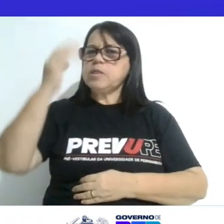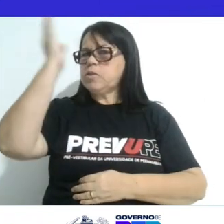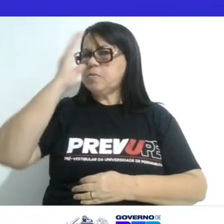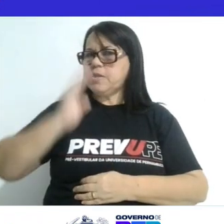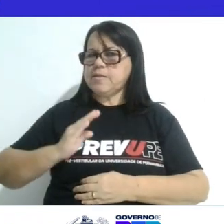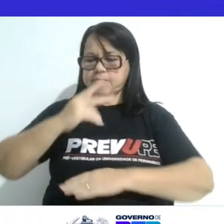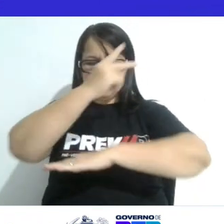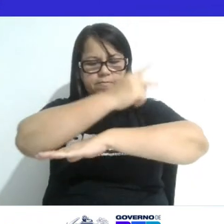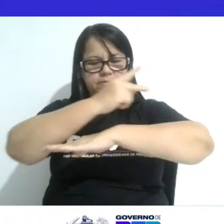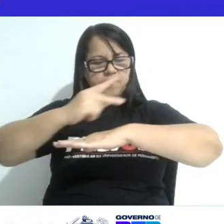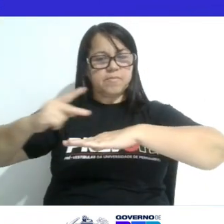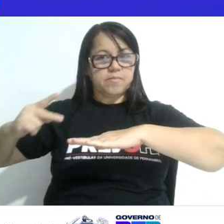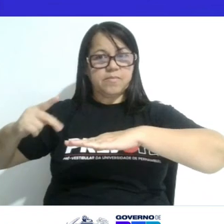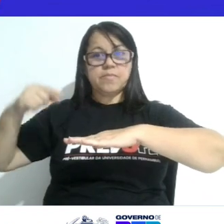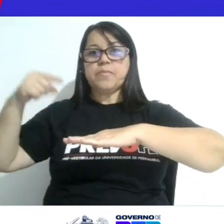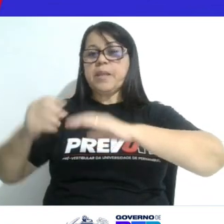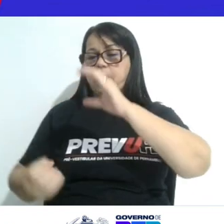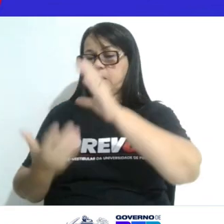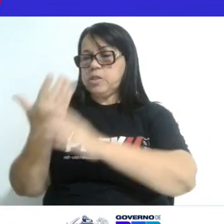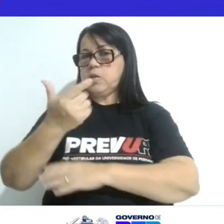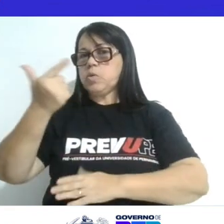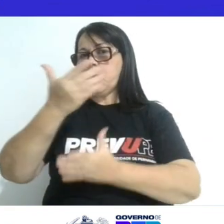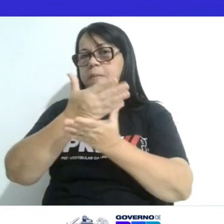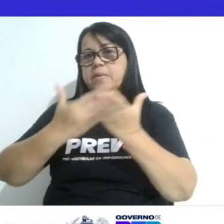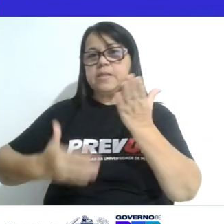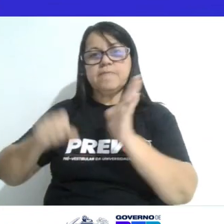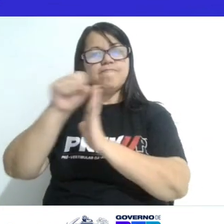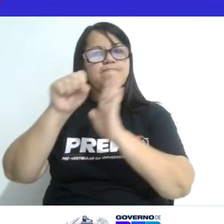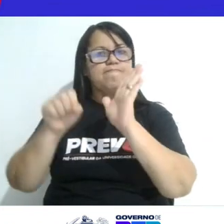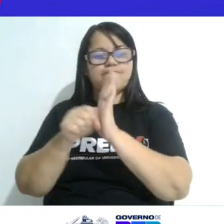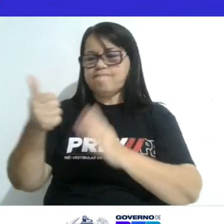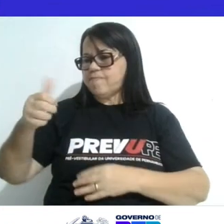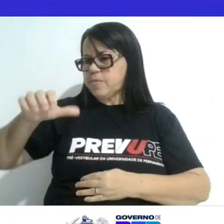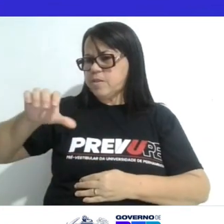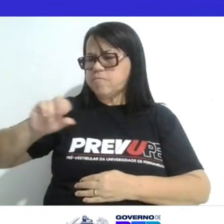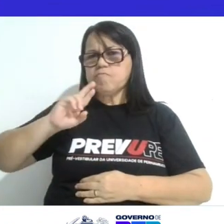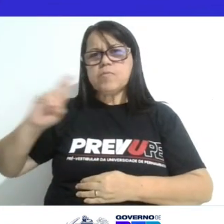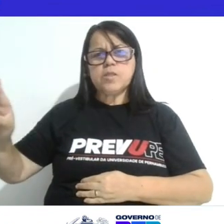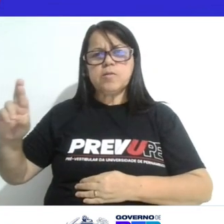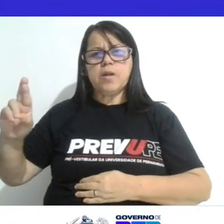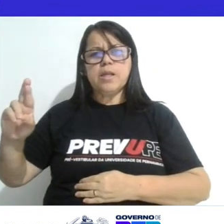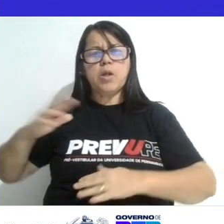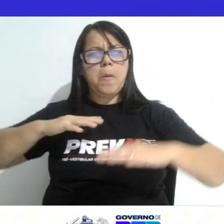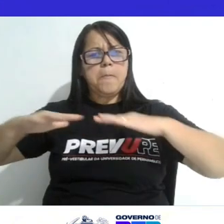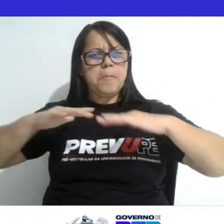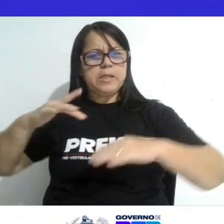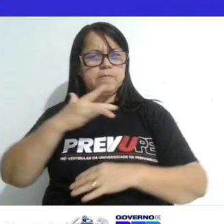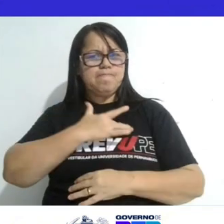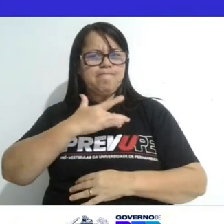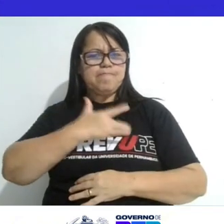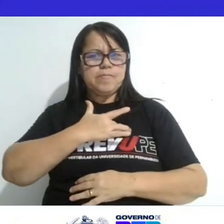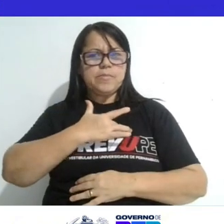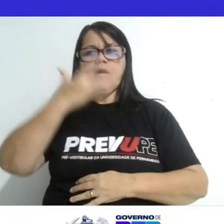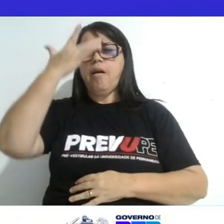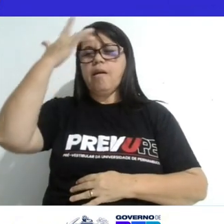o parnasianismo o parnasianismo surgiu na segunda metade do século X como uma resposta direta ao romantismo enquanto